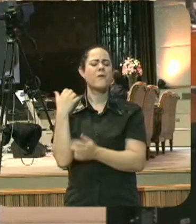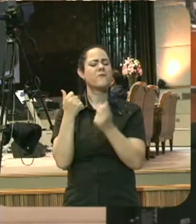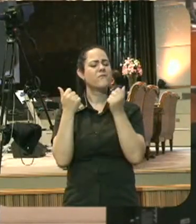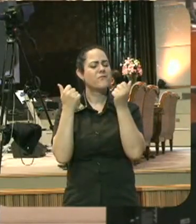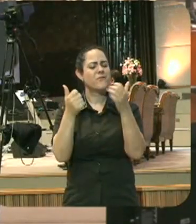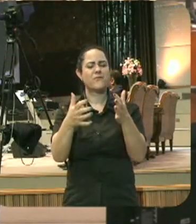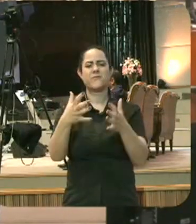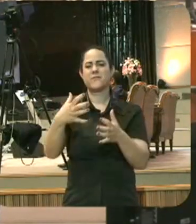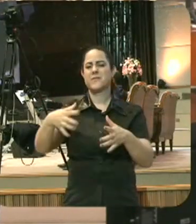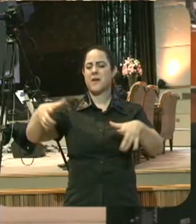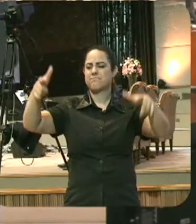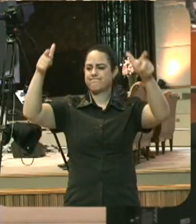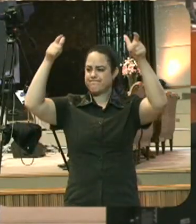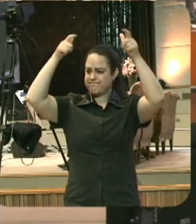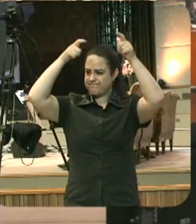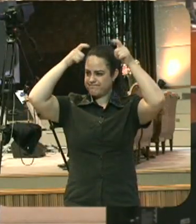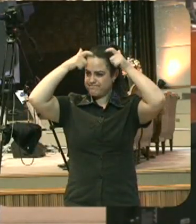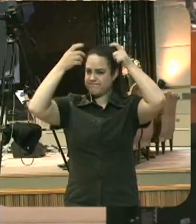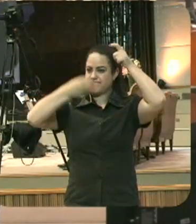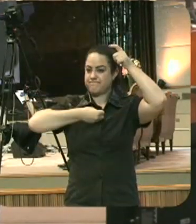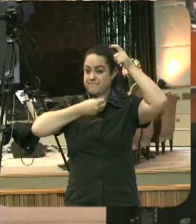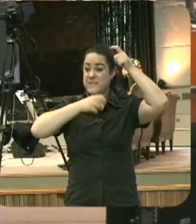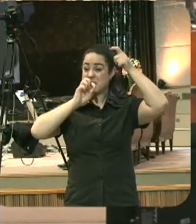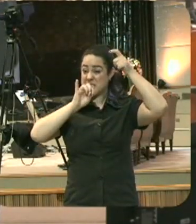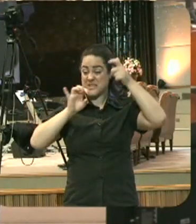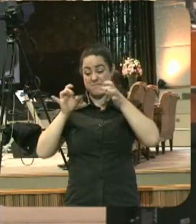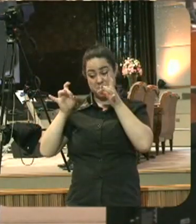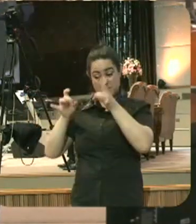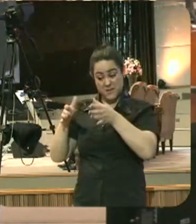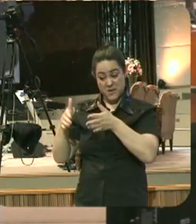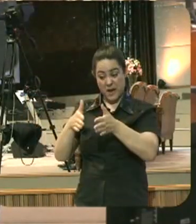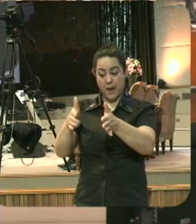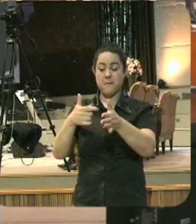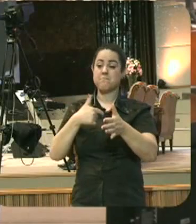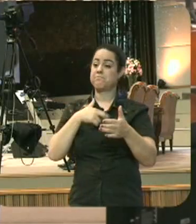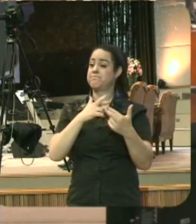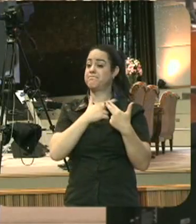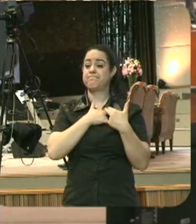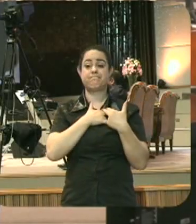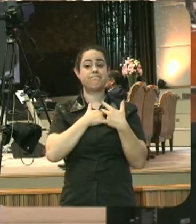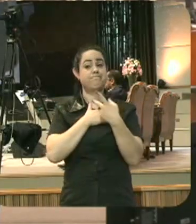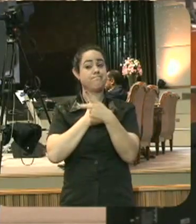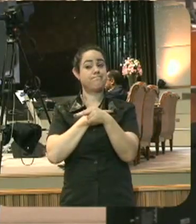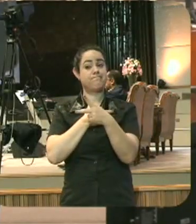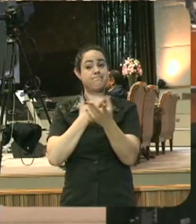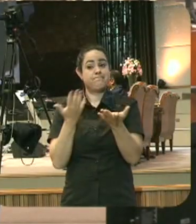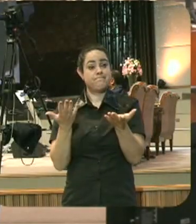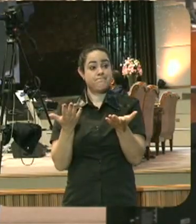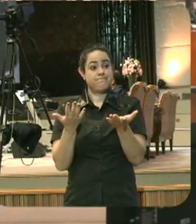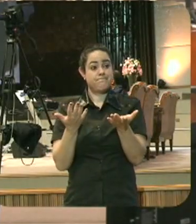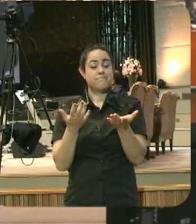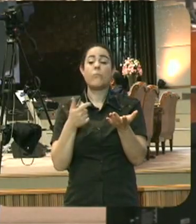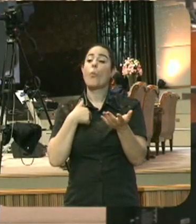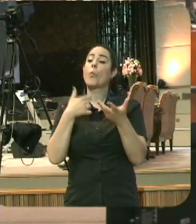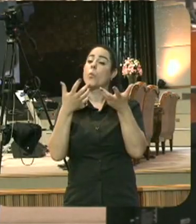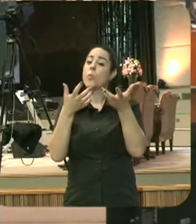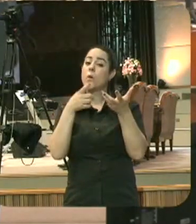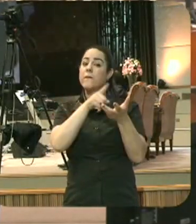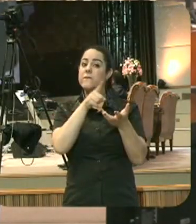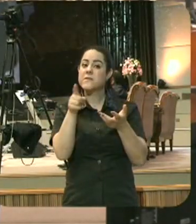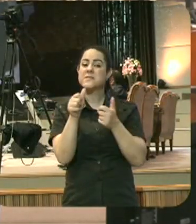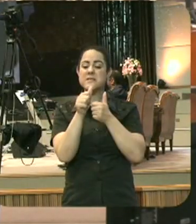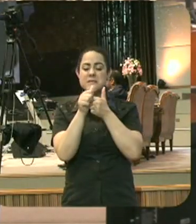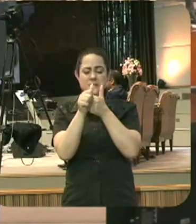a coroa da vida. Se você abandonar esse caminho, não sou responsável por você. O que eu quero é que você